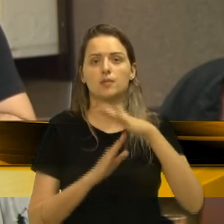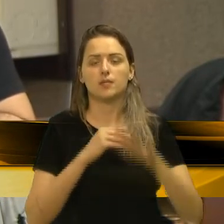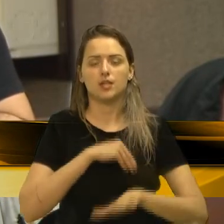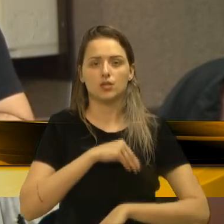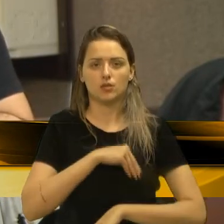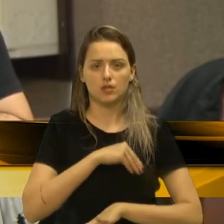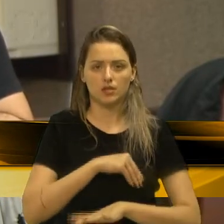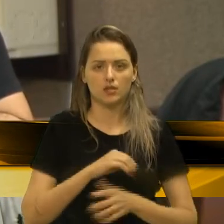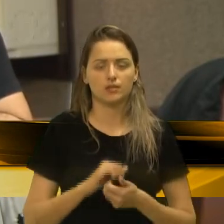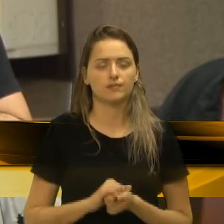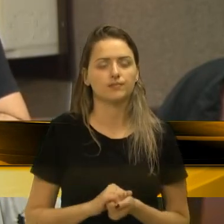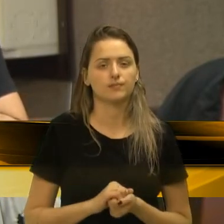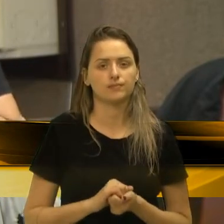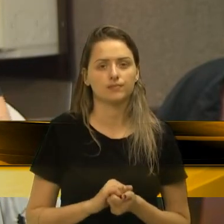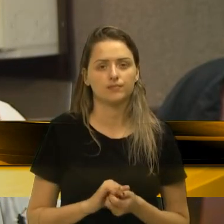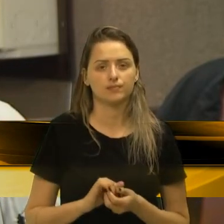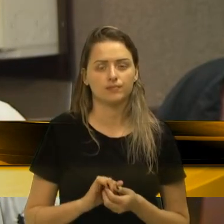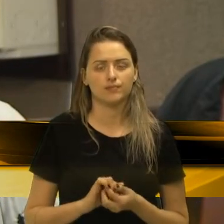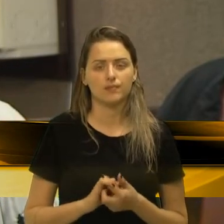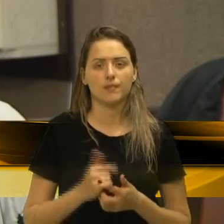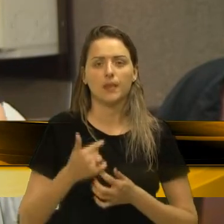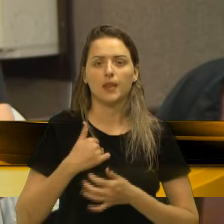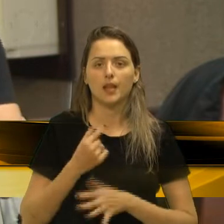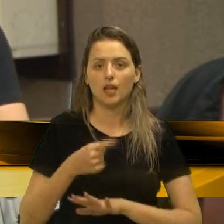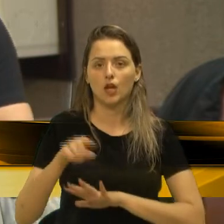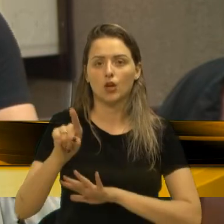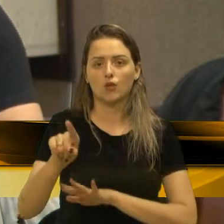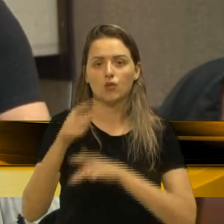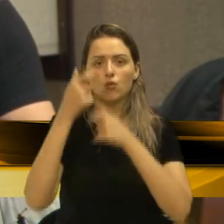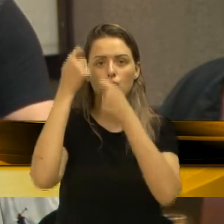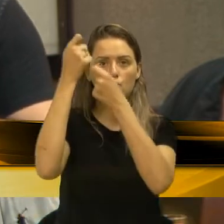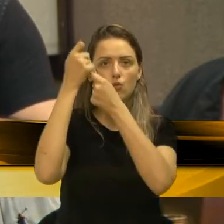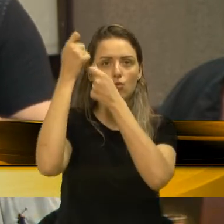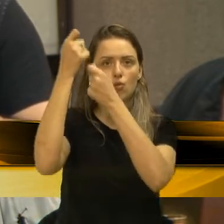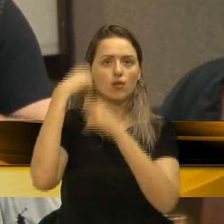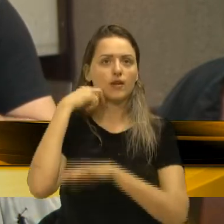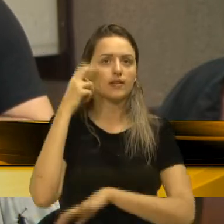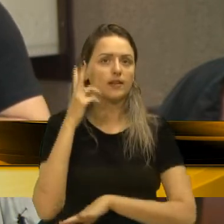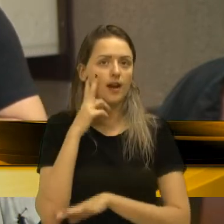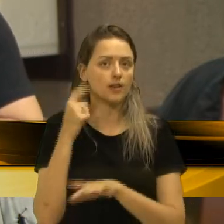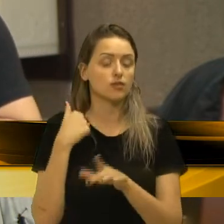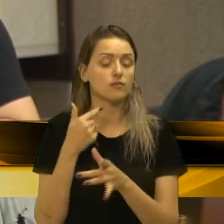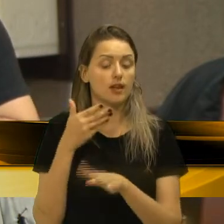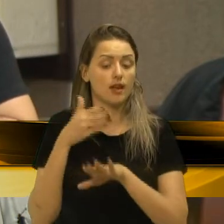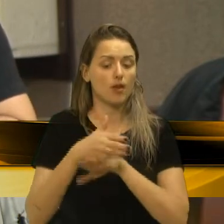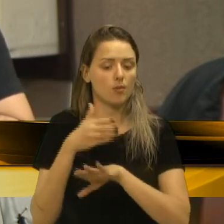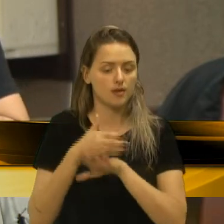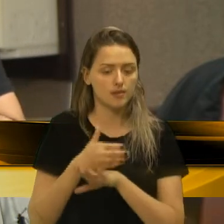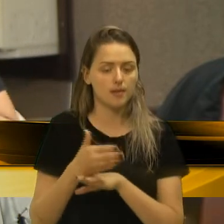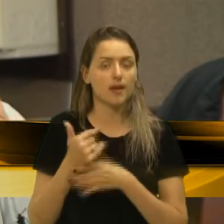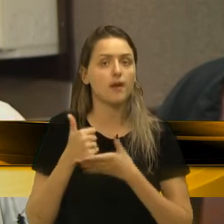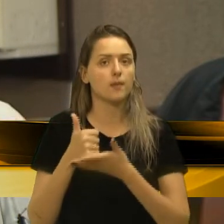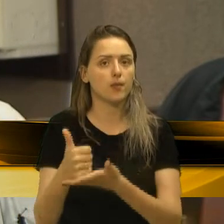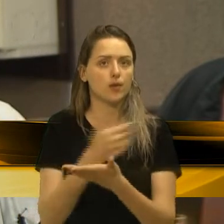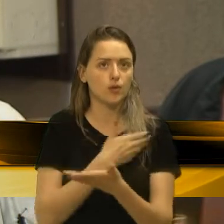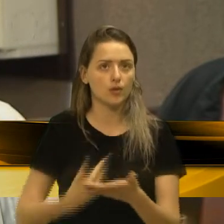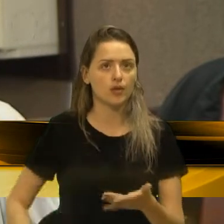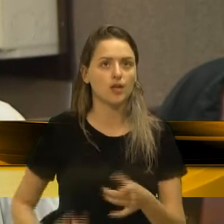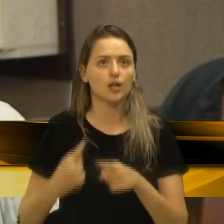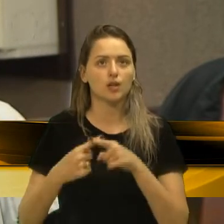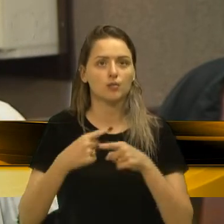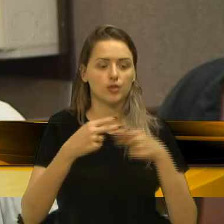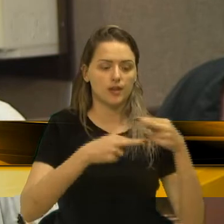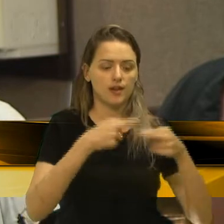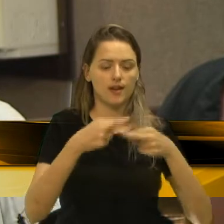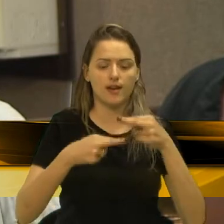senhor. Eu fui para a rua com a bandeira do Tarso Genro e ajudei a eleger o governo, porque ele iria reformar